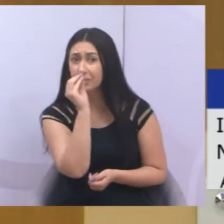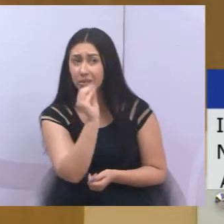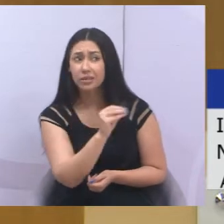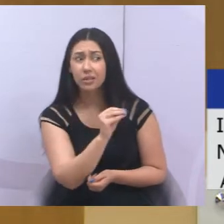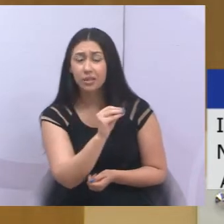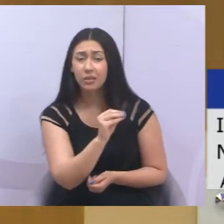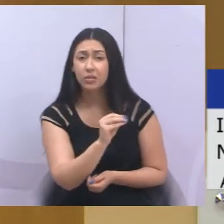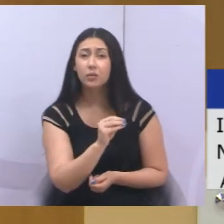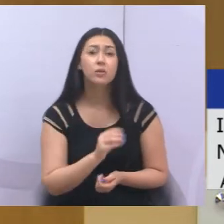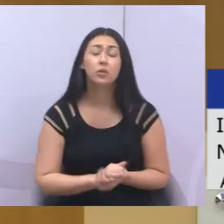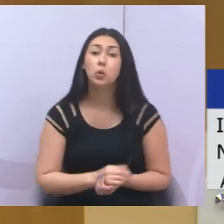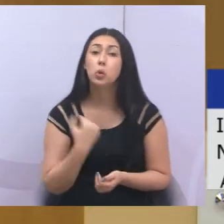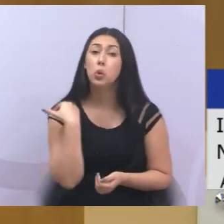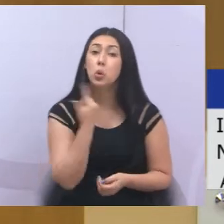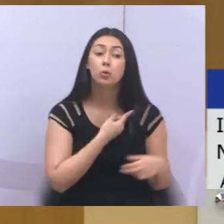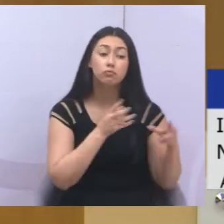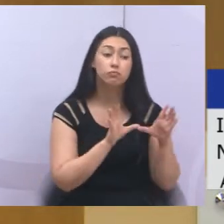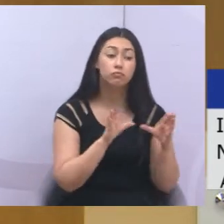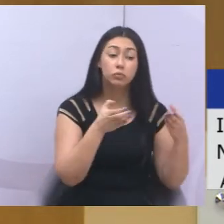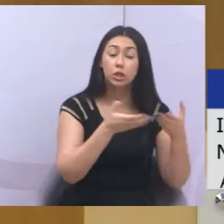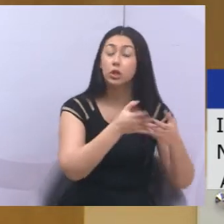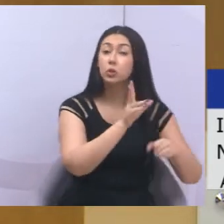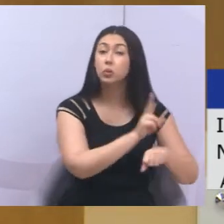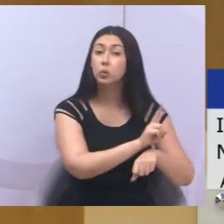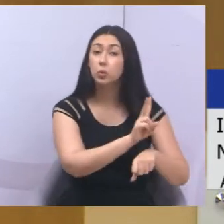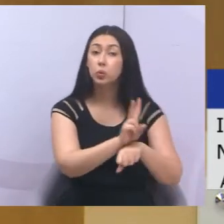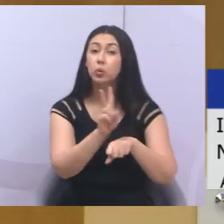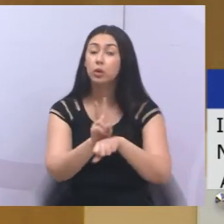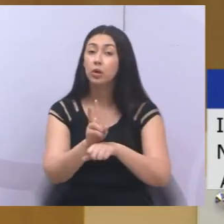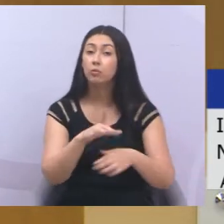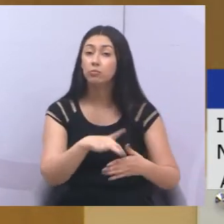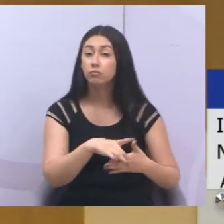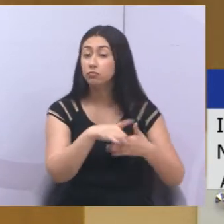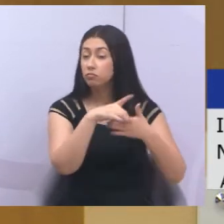quem cuidava dele era a comunidade. Quem cuidava dele eram os líderes.